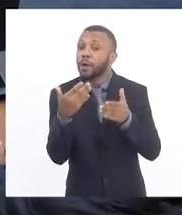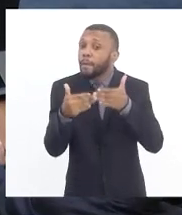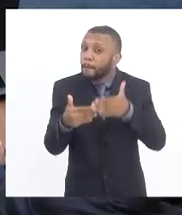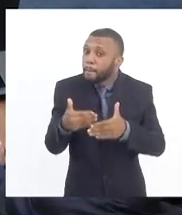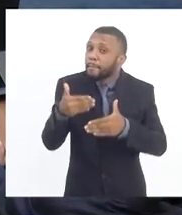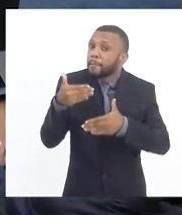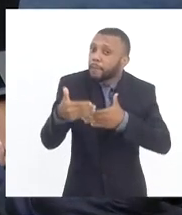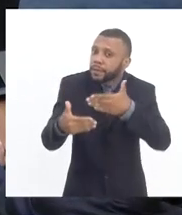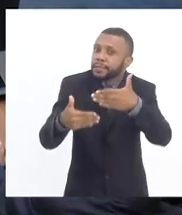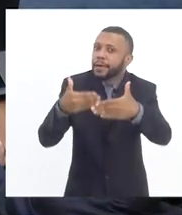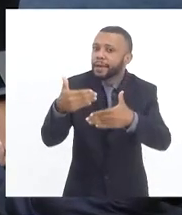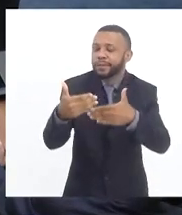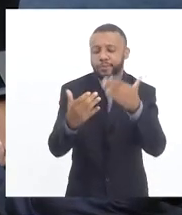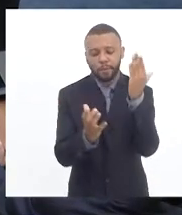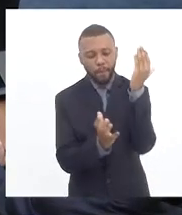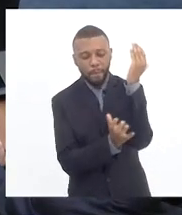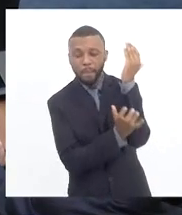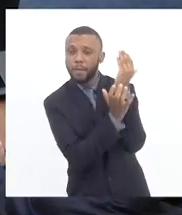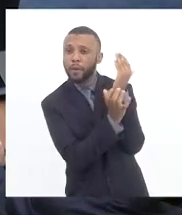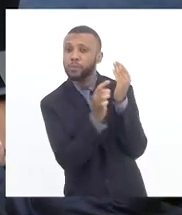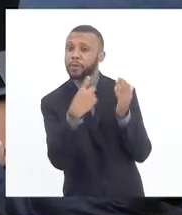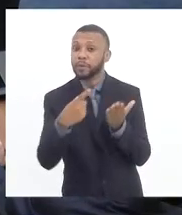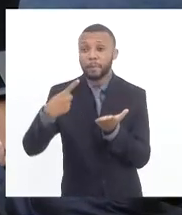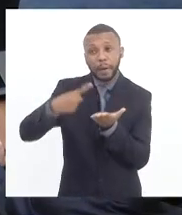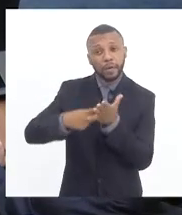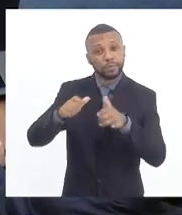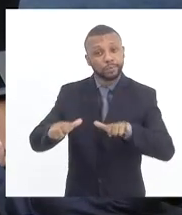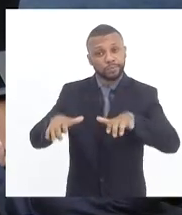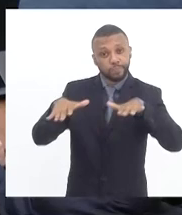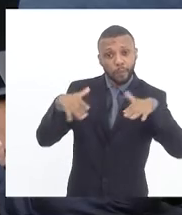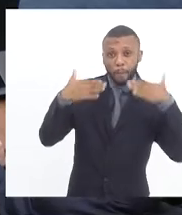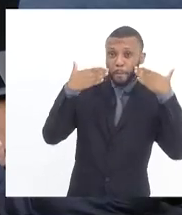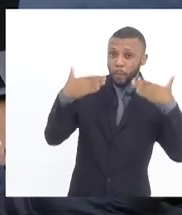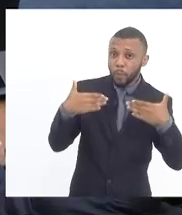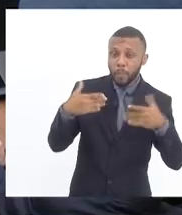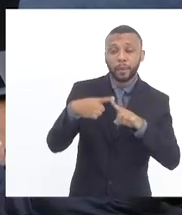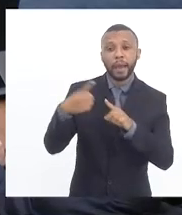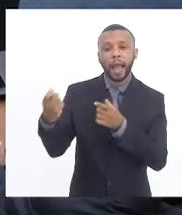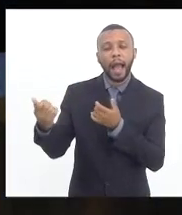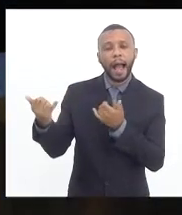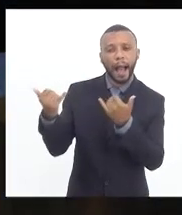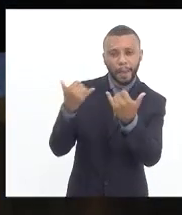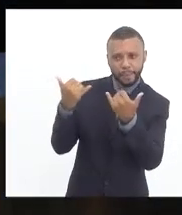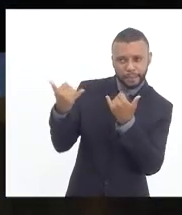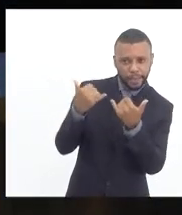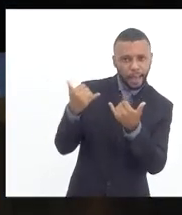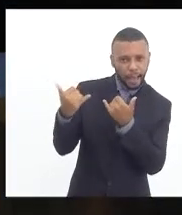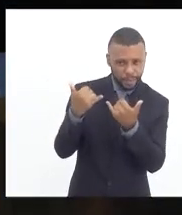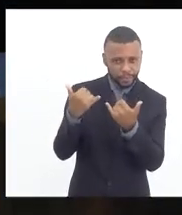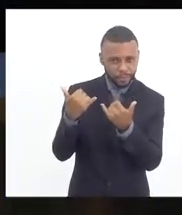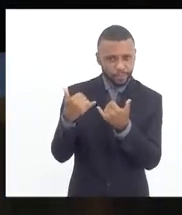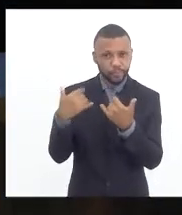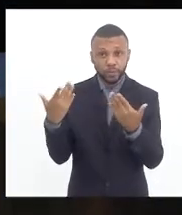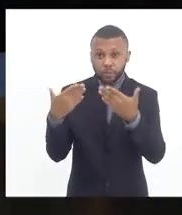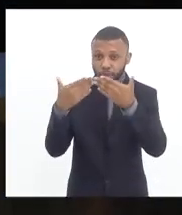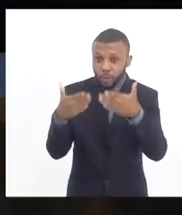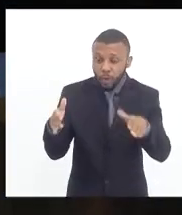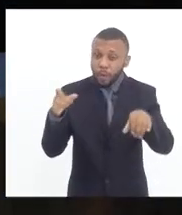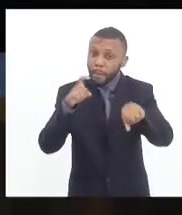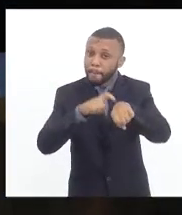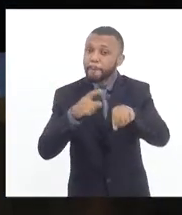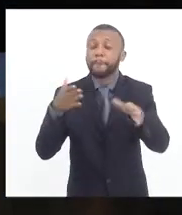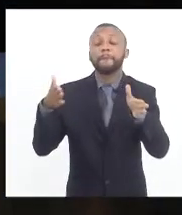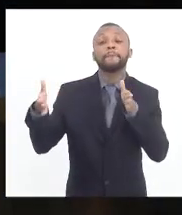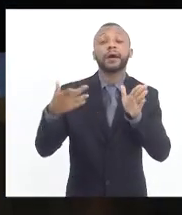a gente está realizando as audiências públicas justamente porque as mensagens chegaram abriu-se o prazo regimental